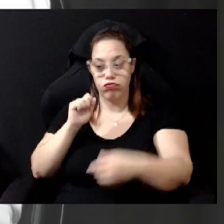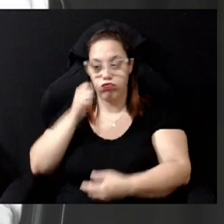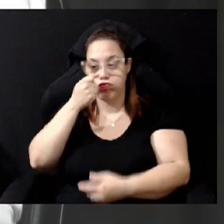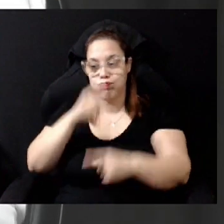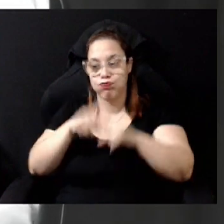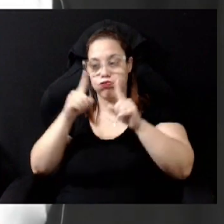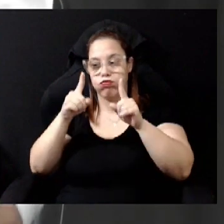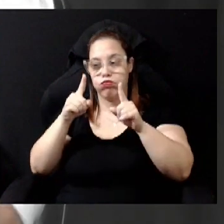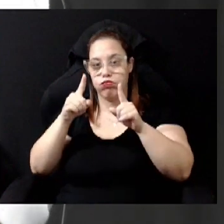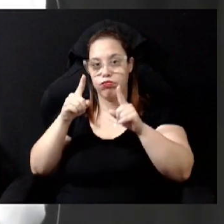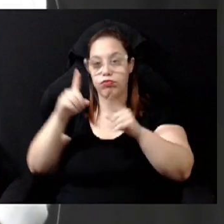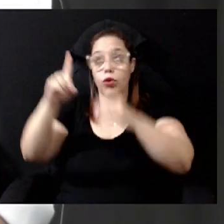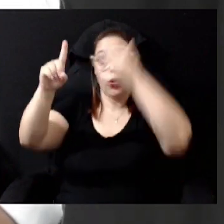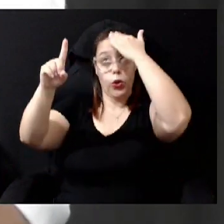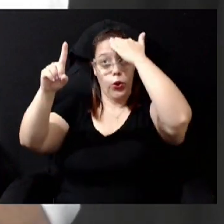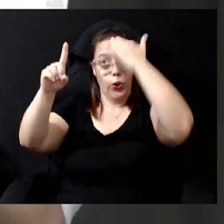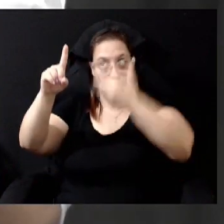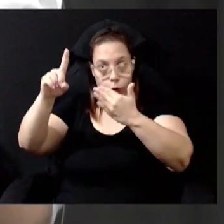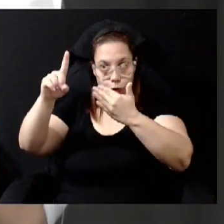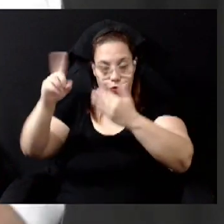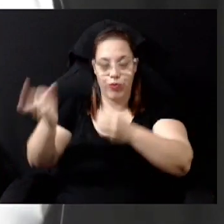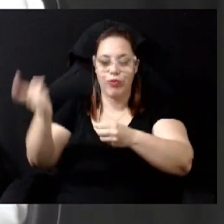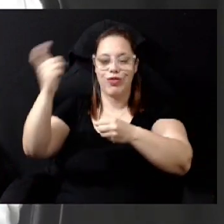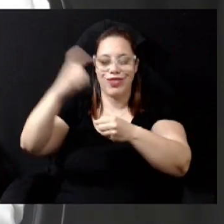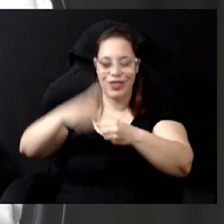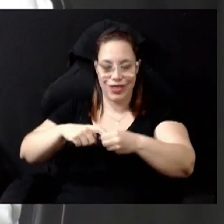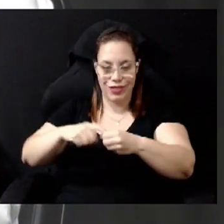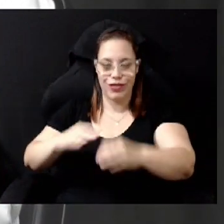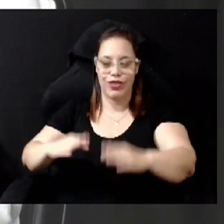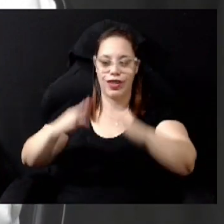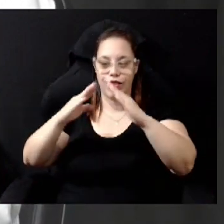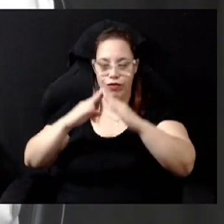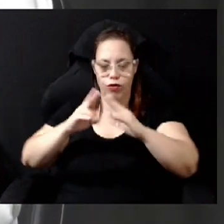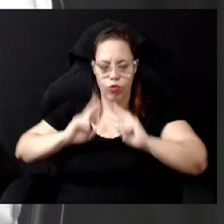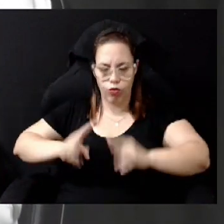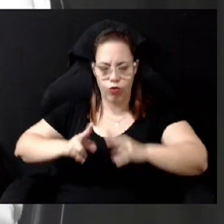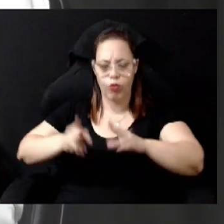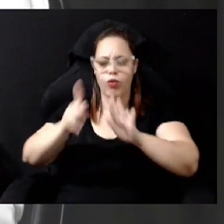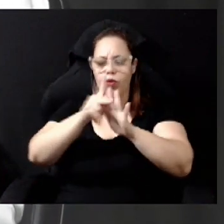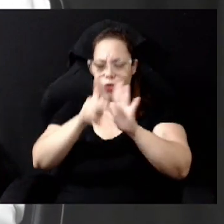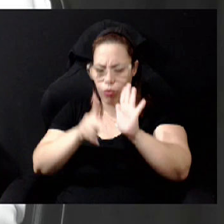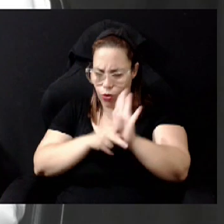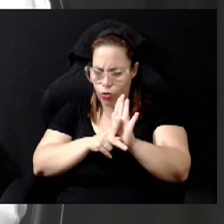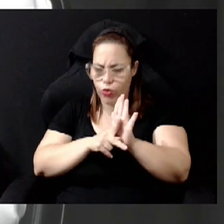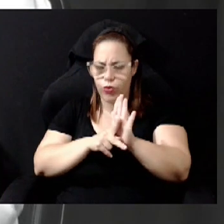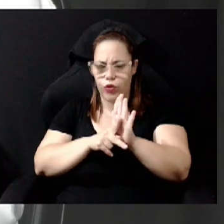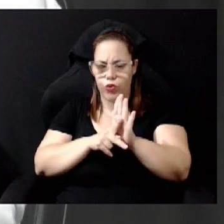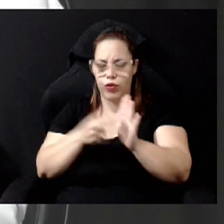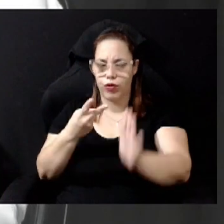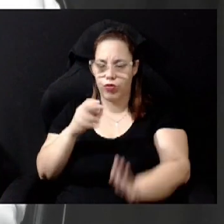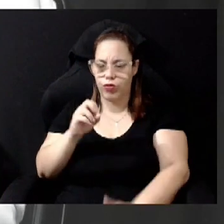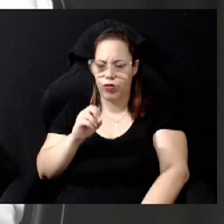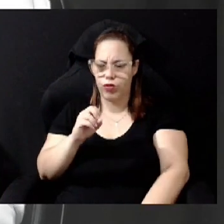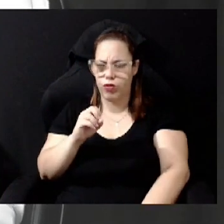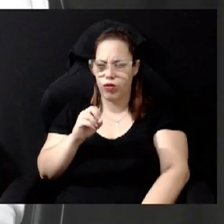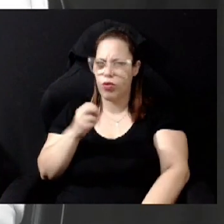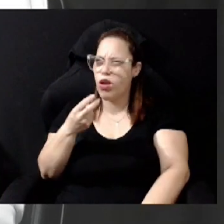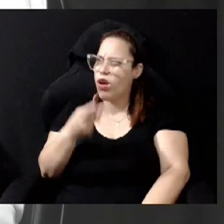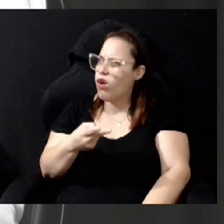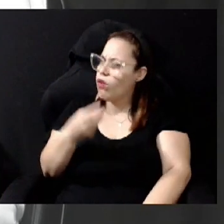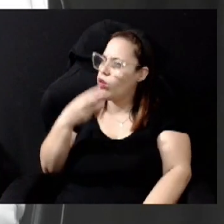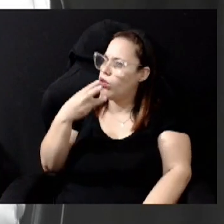permissão de Deus, voltei para casa, continuamos o projeto, e em 2023 nós